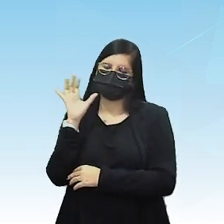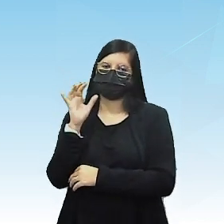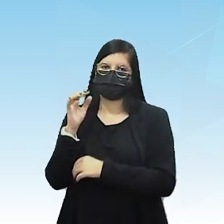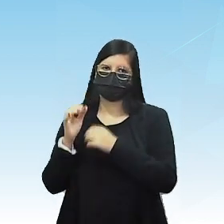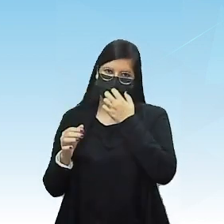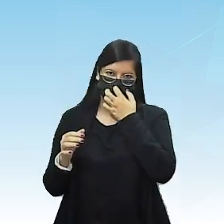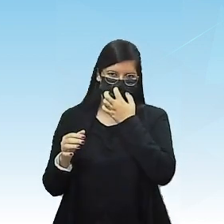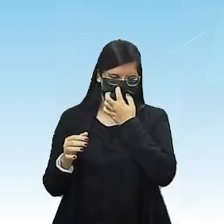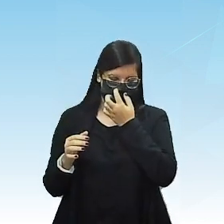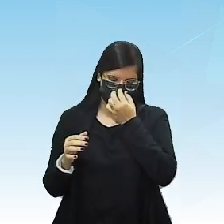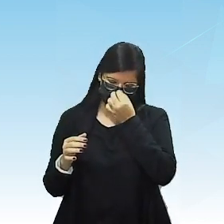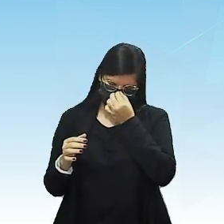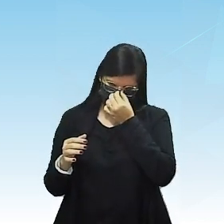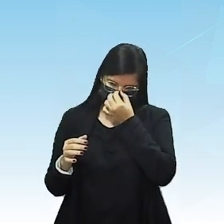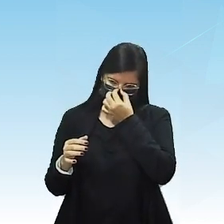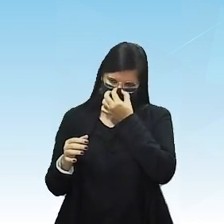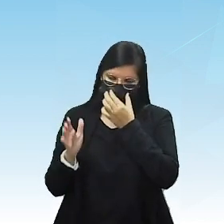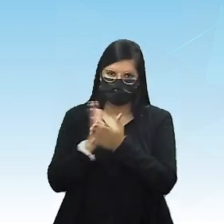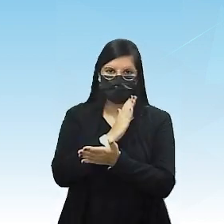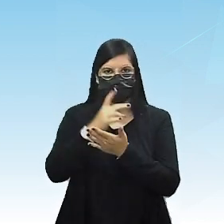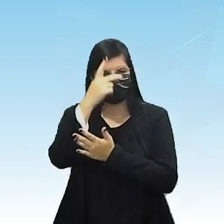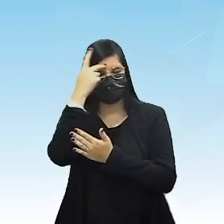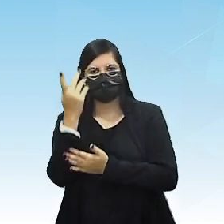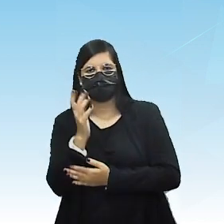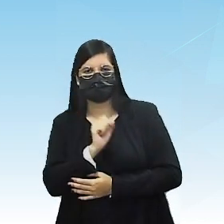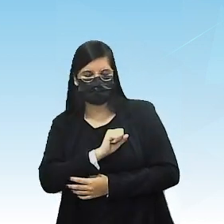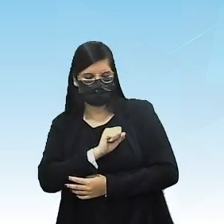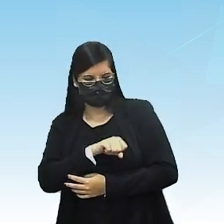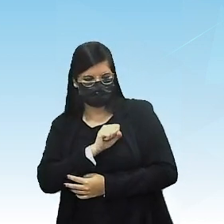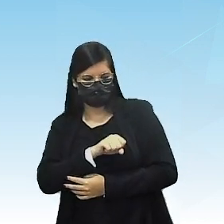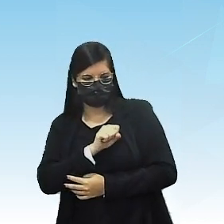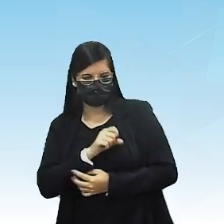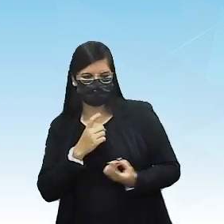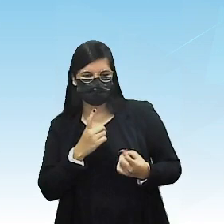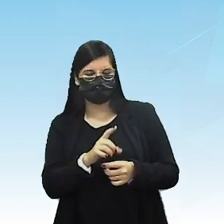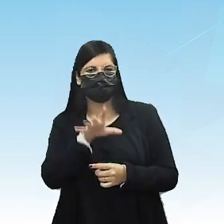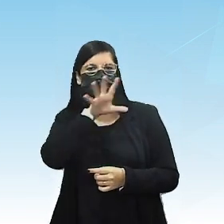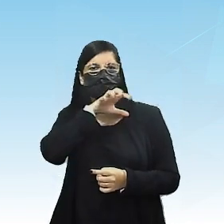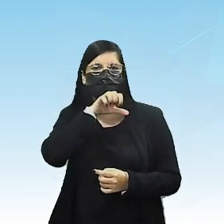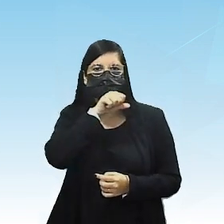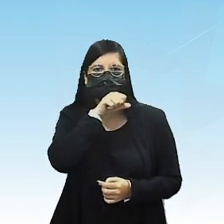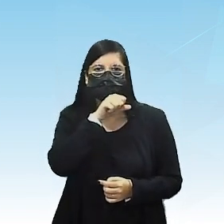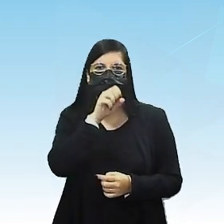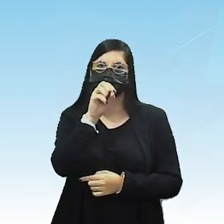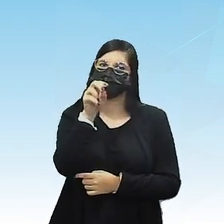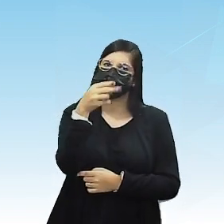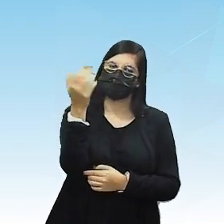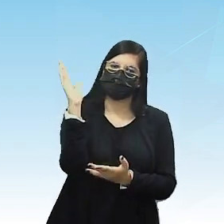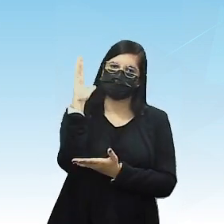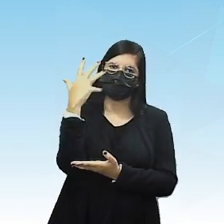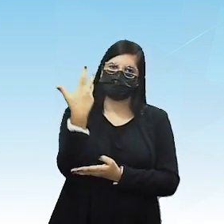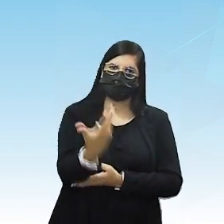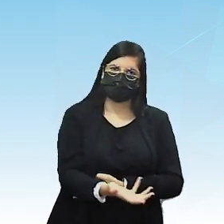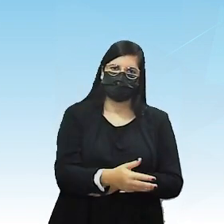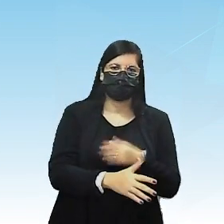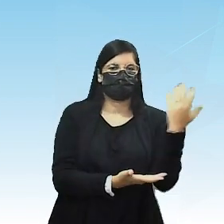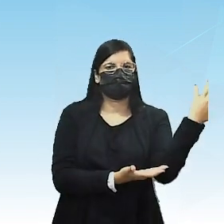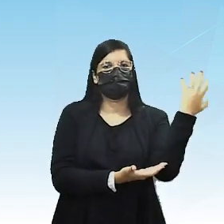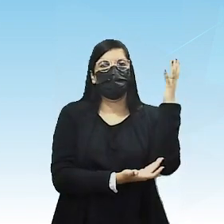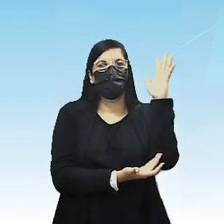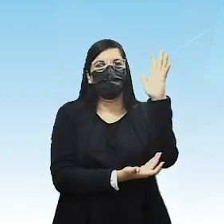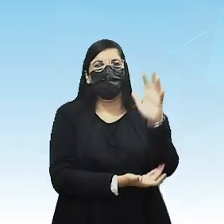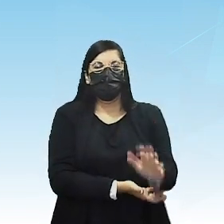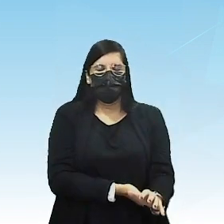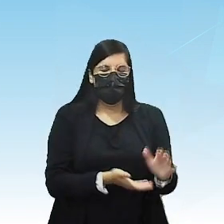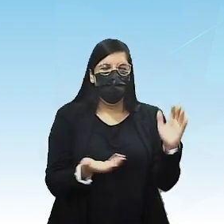tem alguma pessoa que está maltratando um bicho ou desmatando mesmo alguma planta,